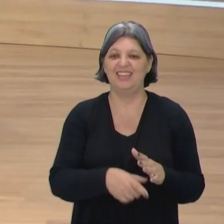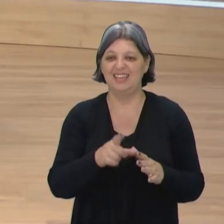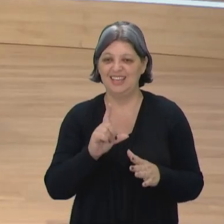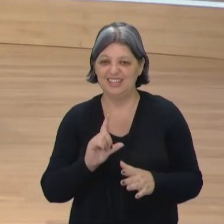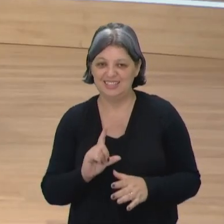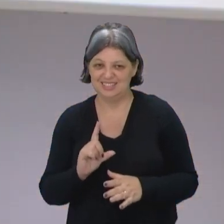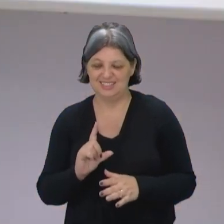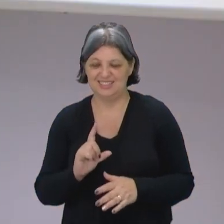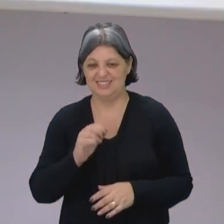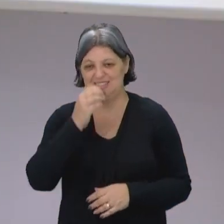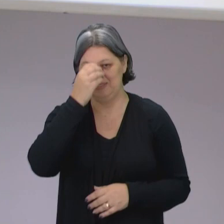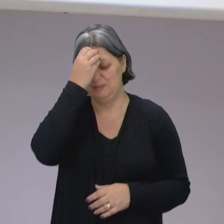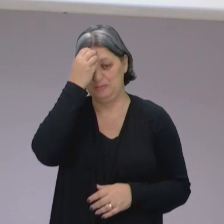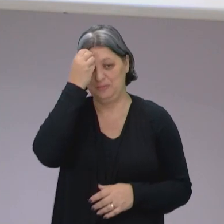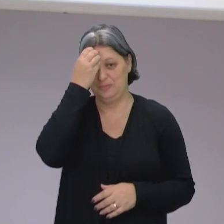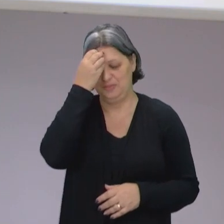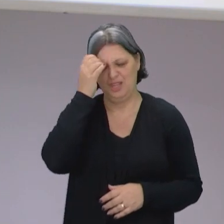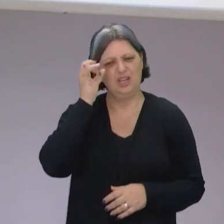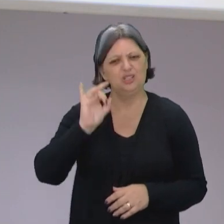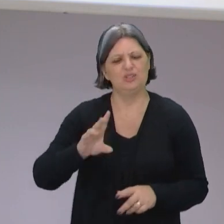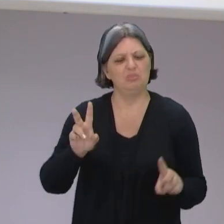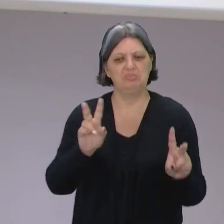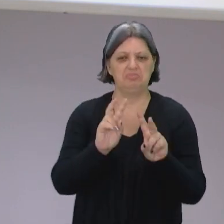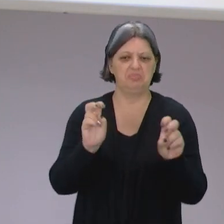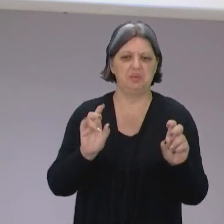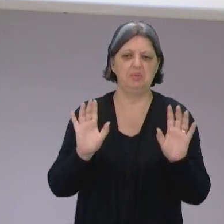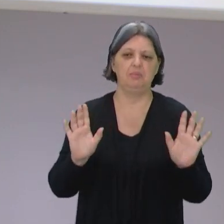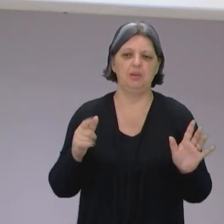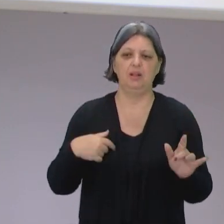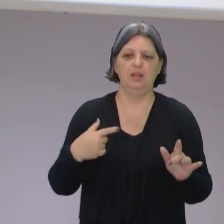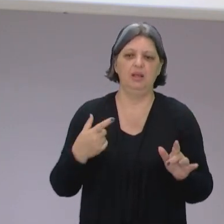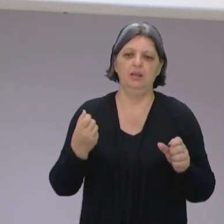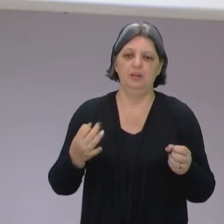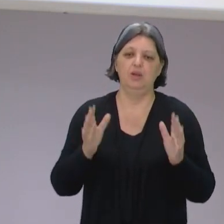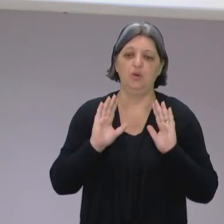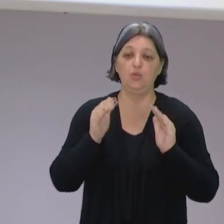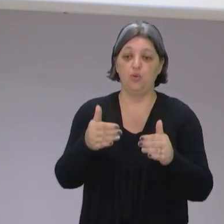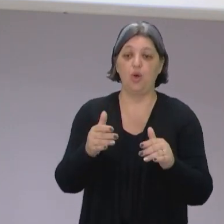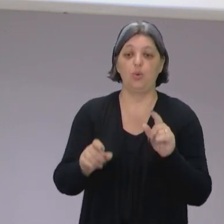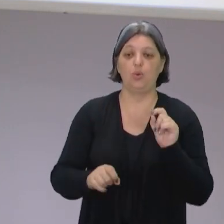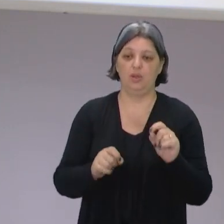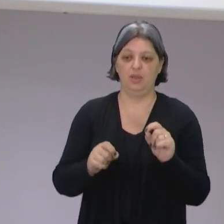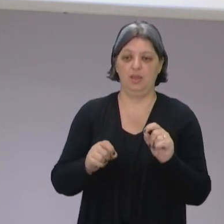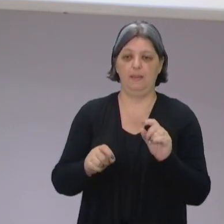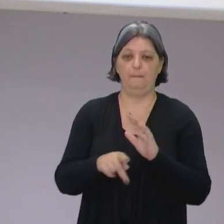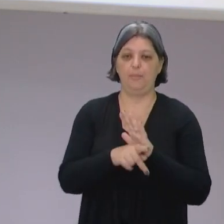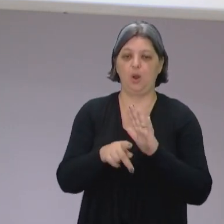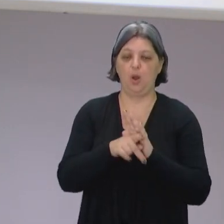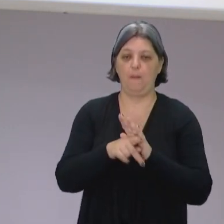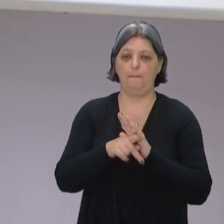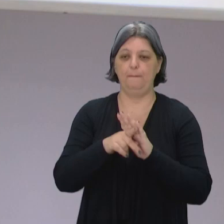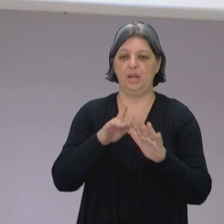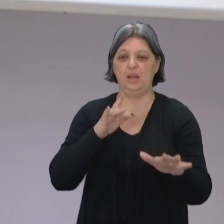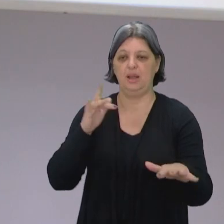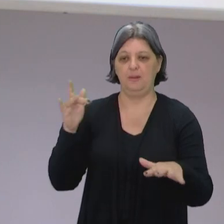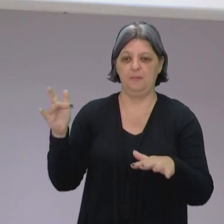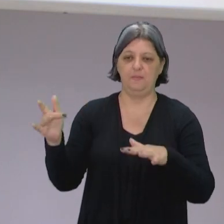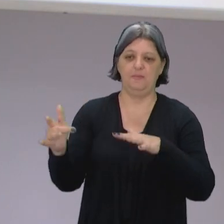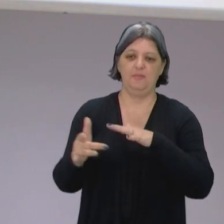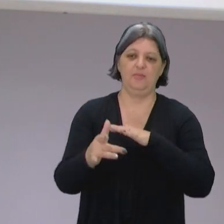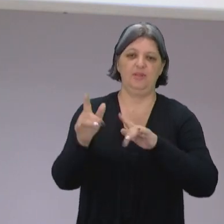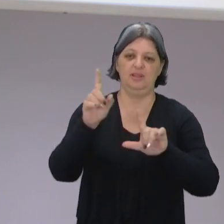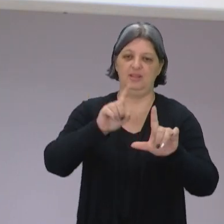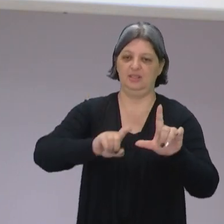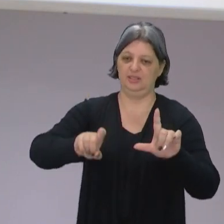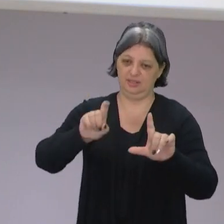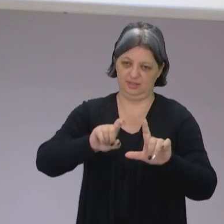Então, só trata como pauta mesmo. Agora, o que a gente quer focar aqui é a mídia digital, que é aquilo que o estudante